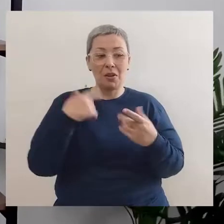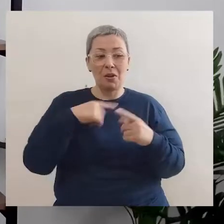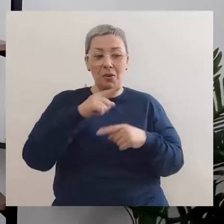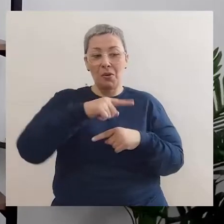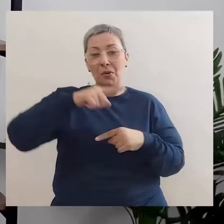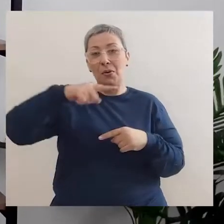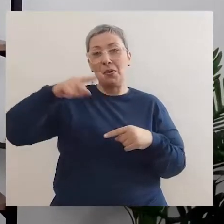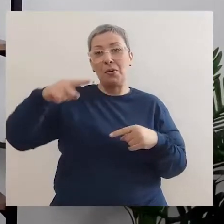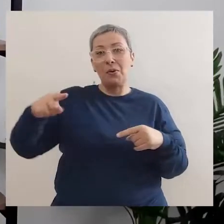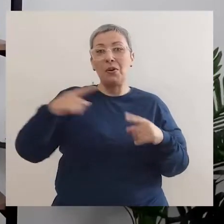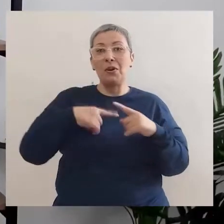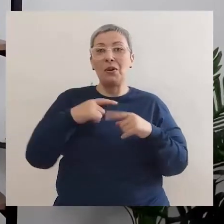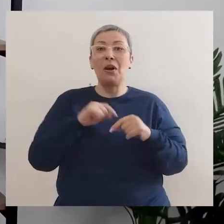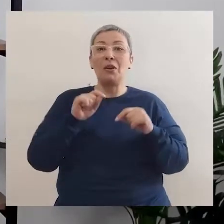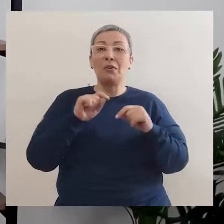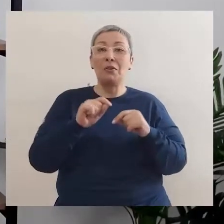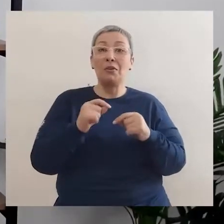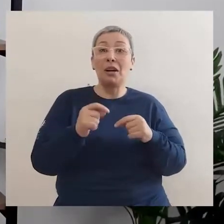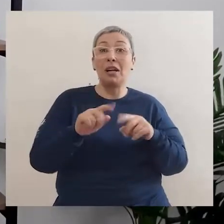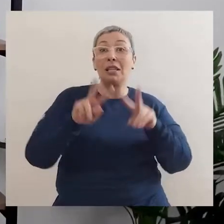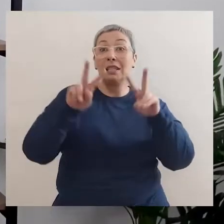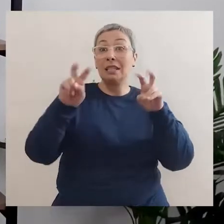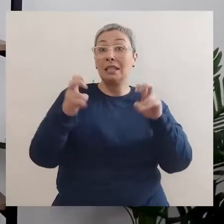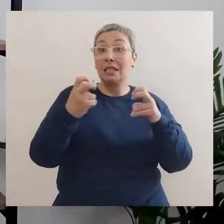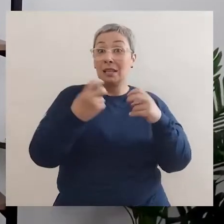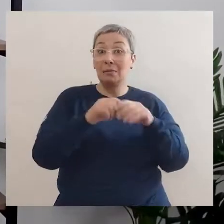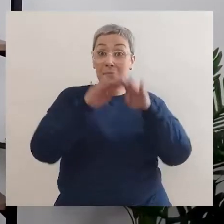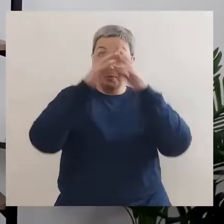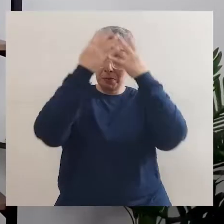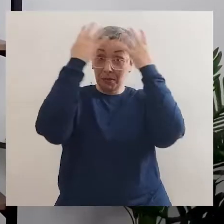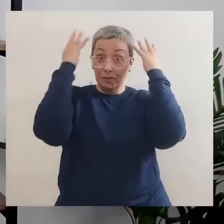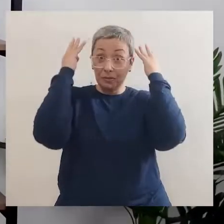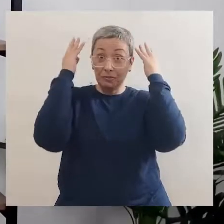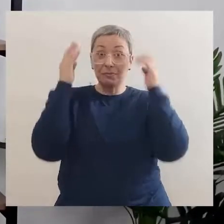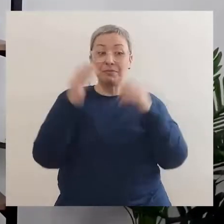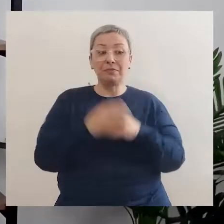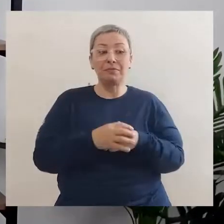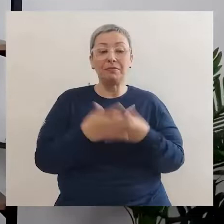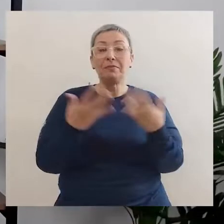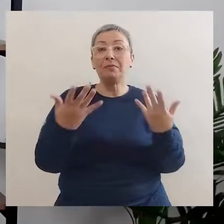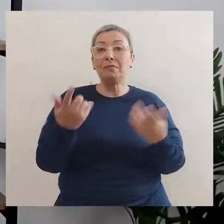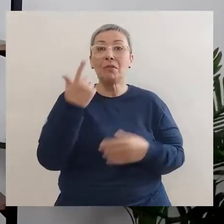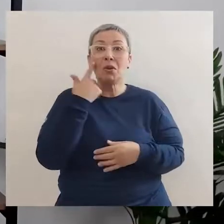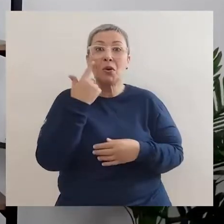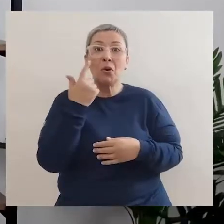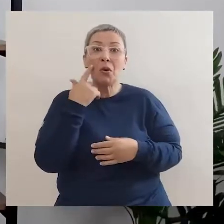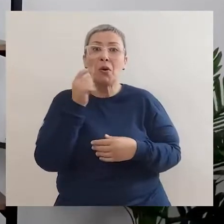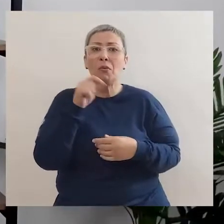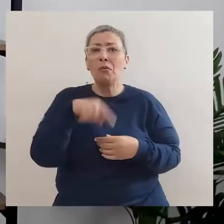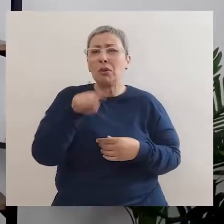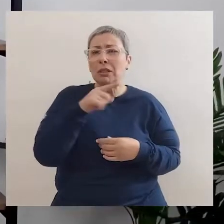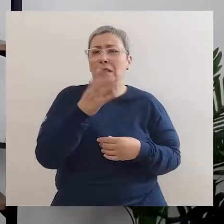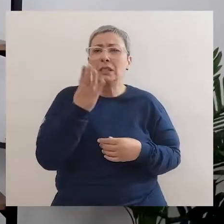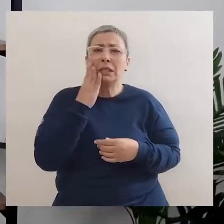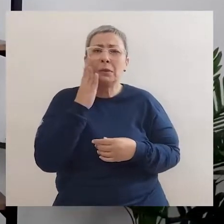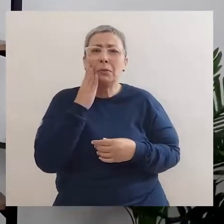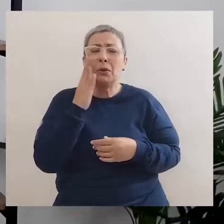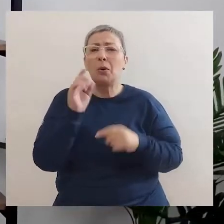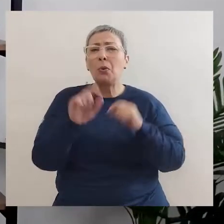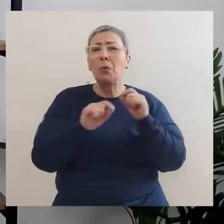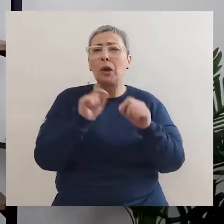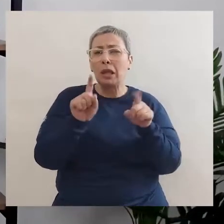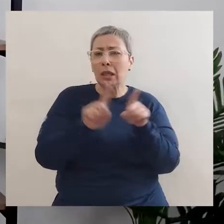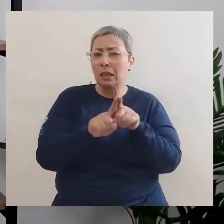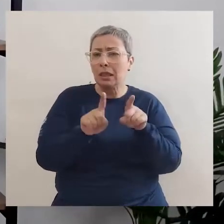Olha só, vocês sabiam que também podemos produzir tinta e utilizando pigmentos